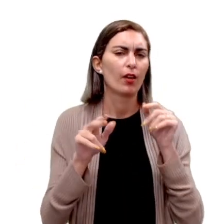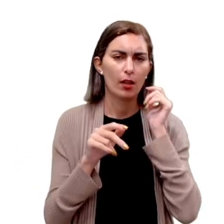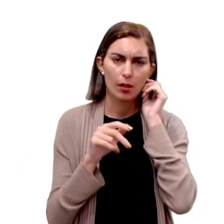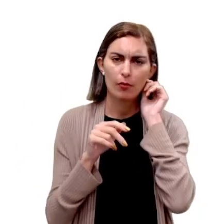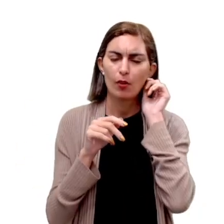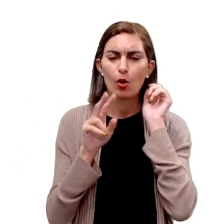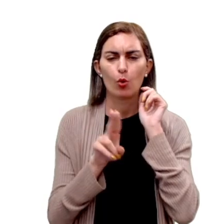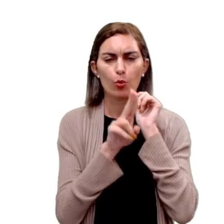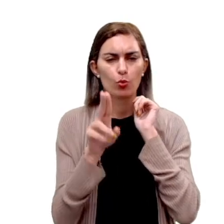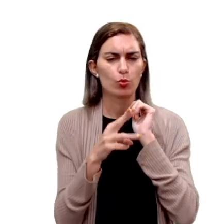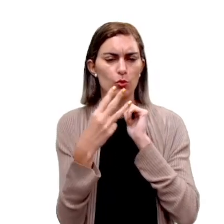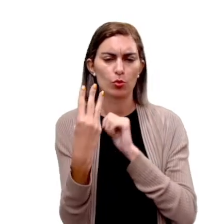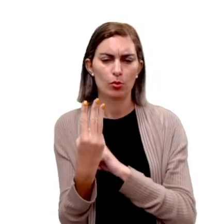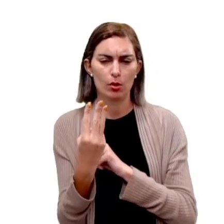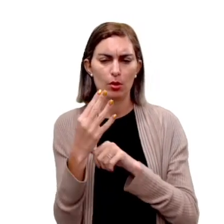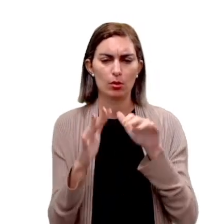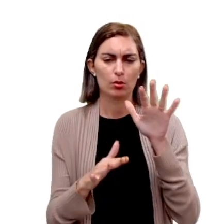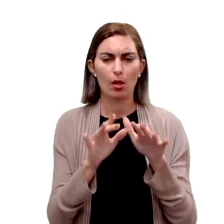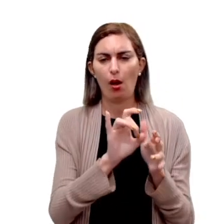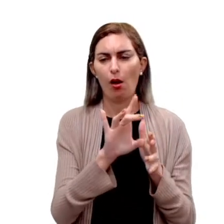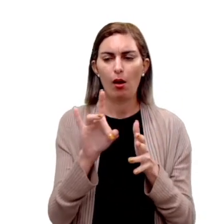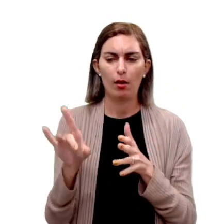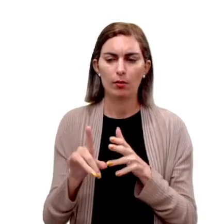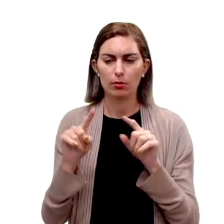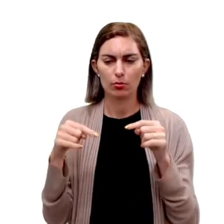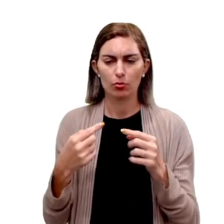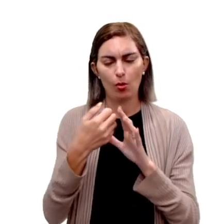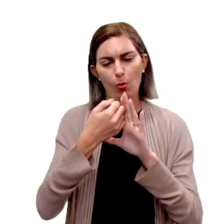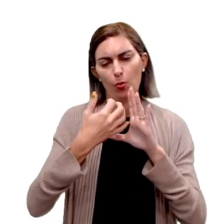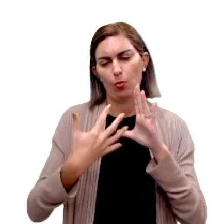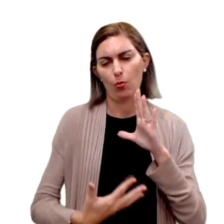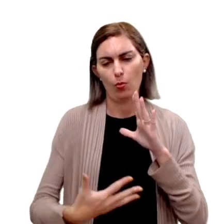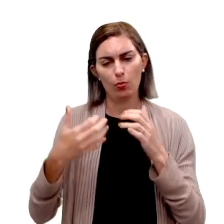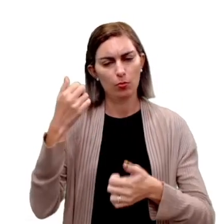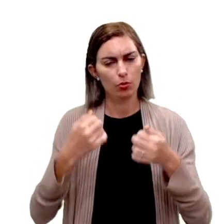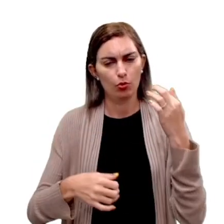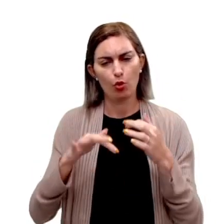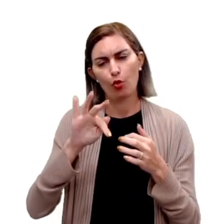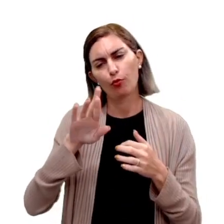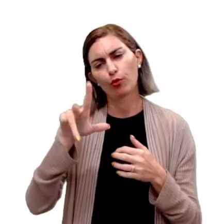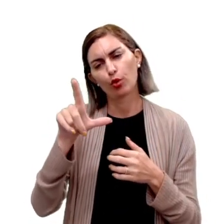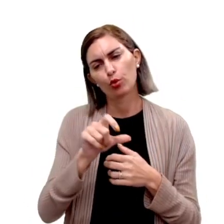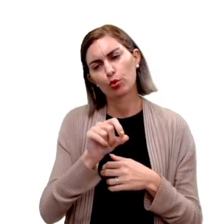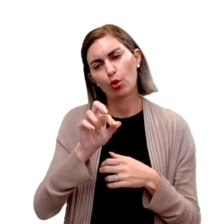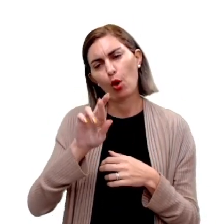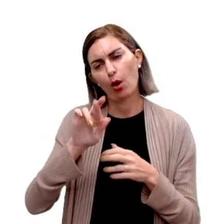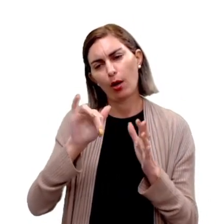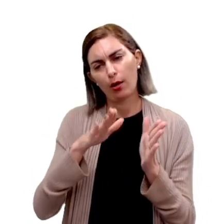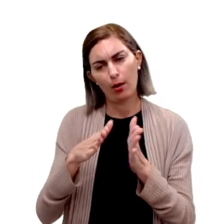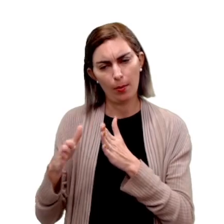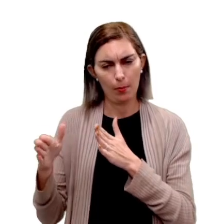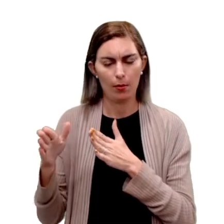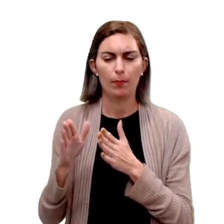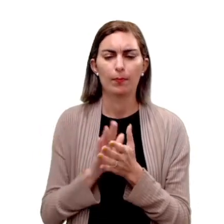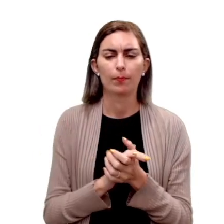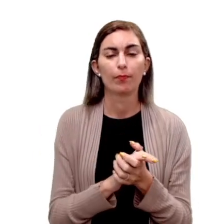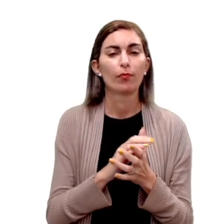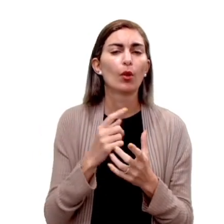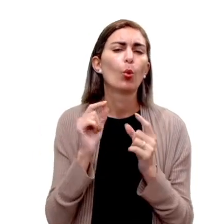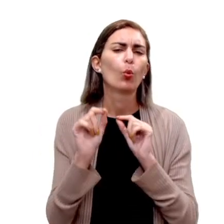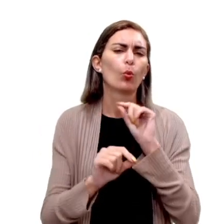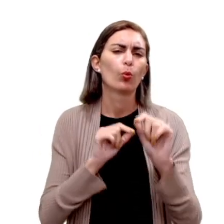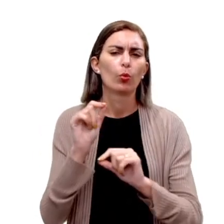menos 3 em cada desafio, que é a descrição narrativa, o fluxograma e o pseudocódigo. O que é